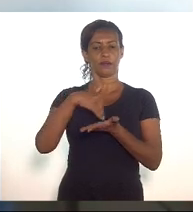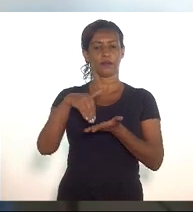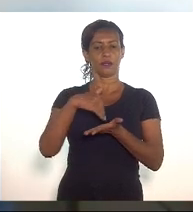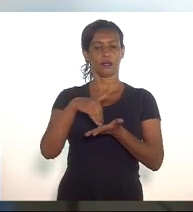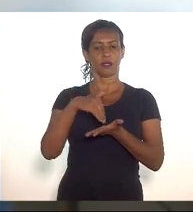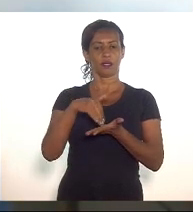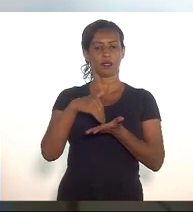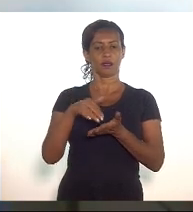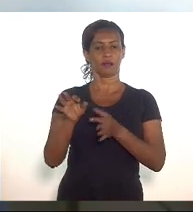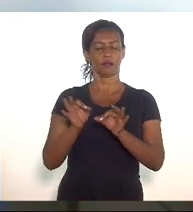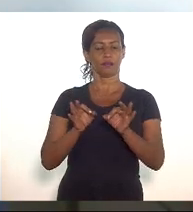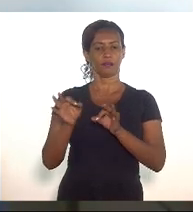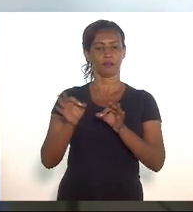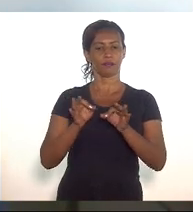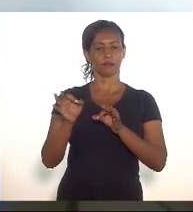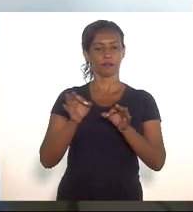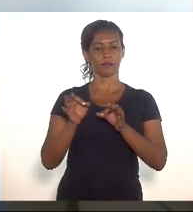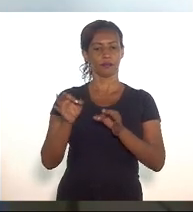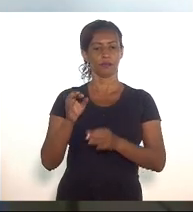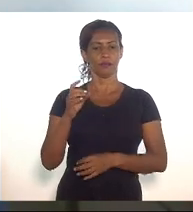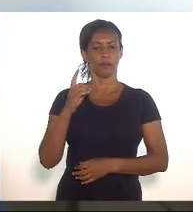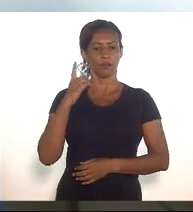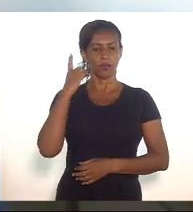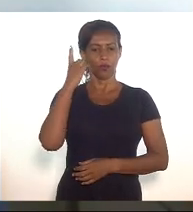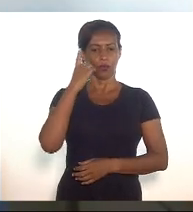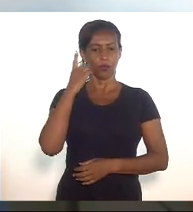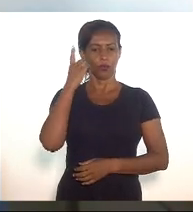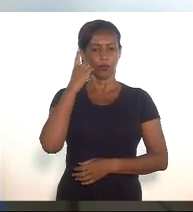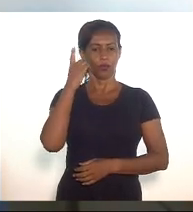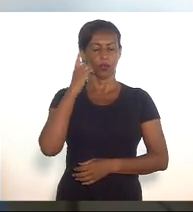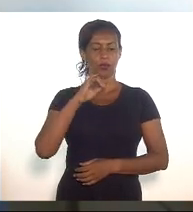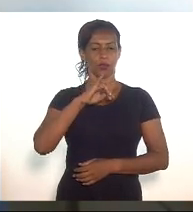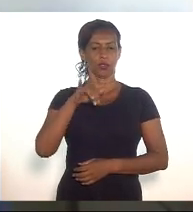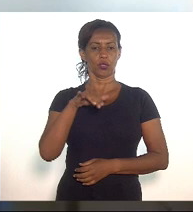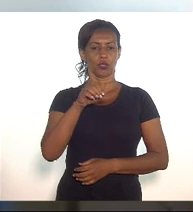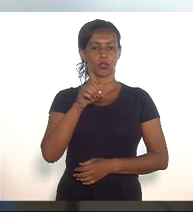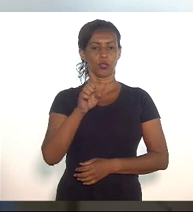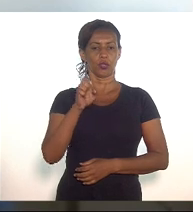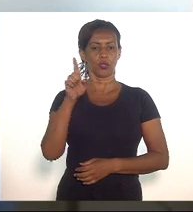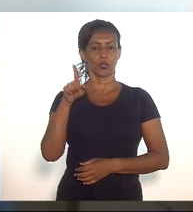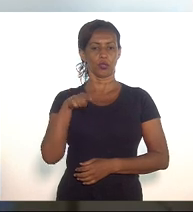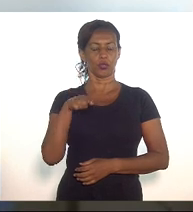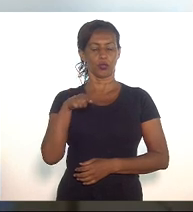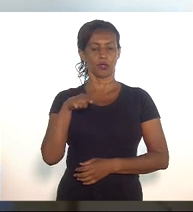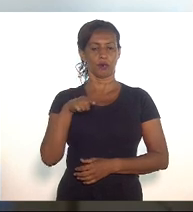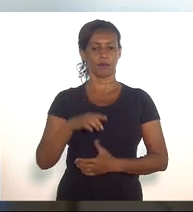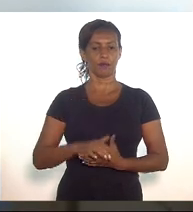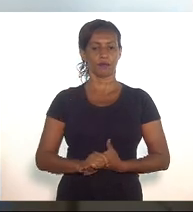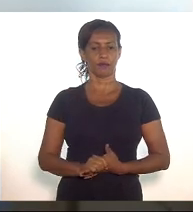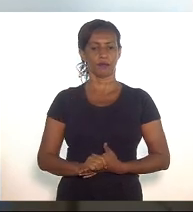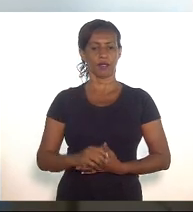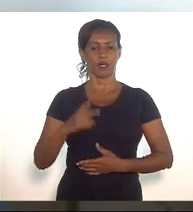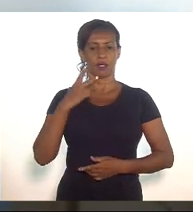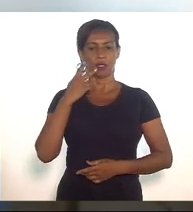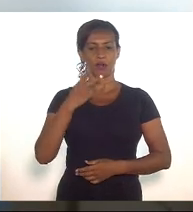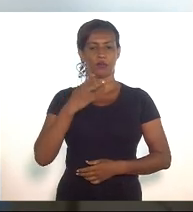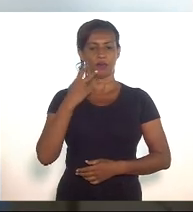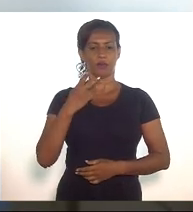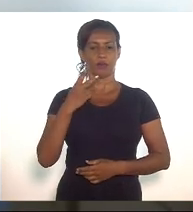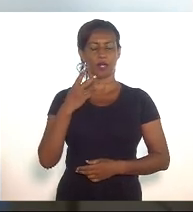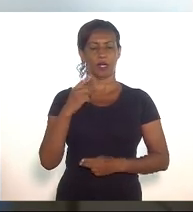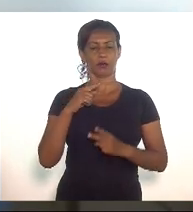de Planejamento, doutor José Luiz Carlos Amit, já presente, que falará sobre